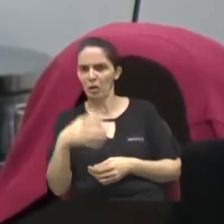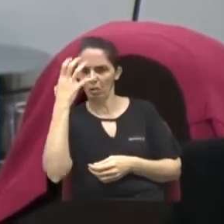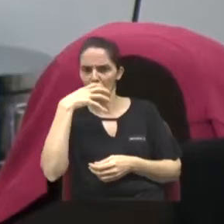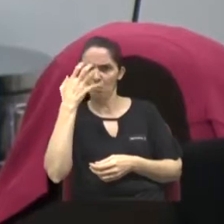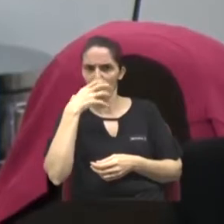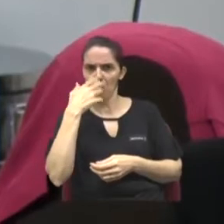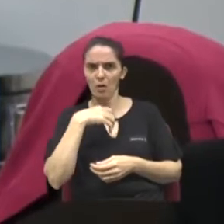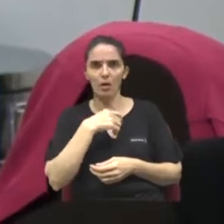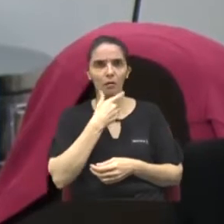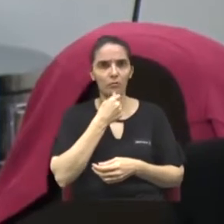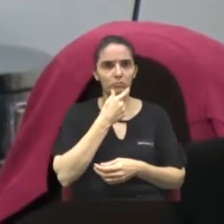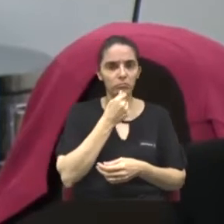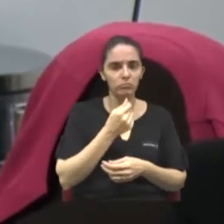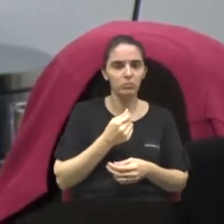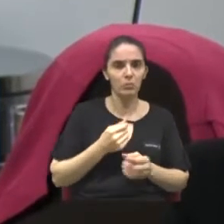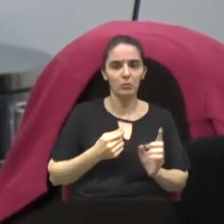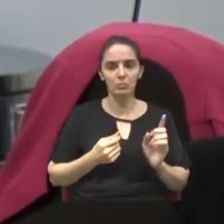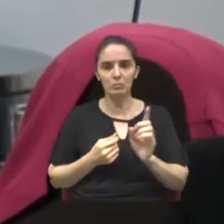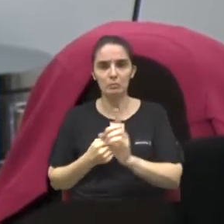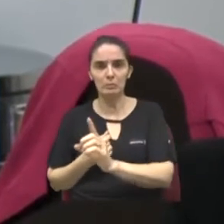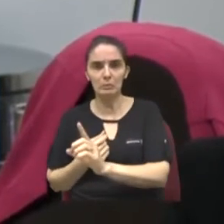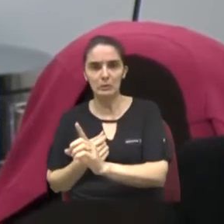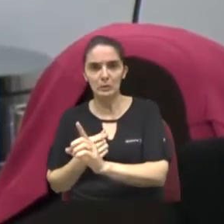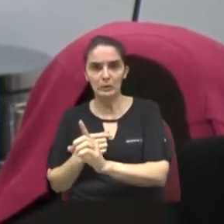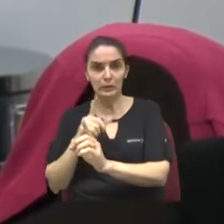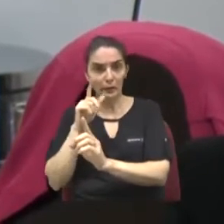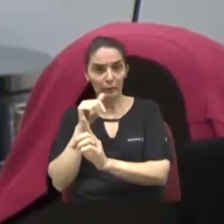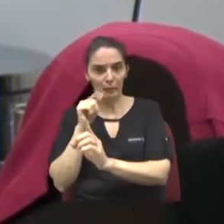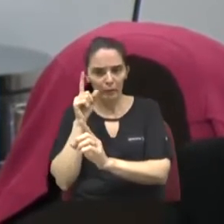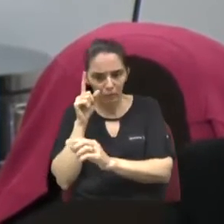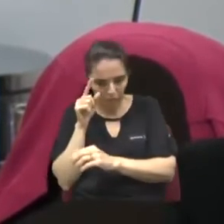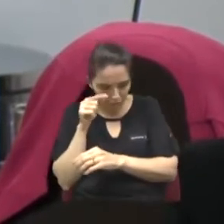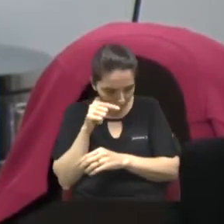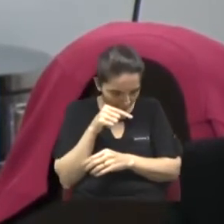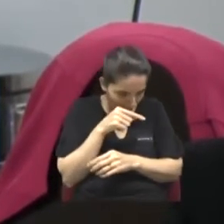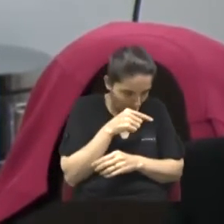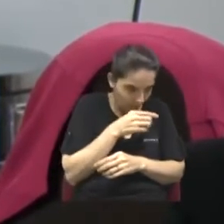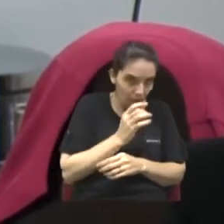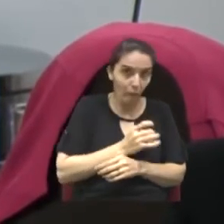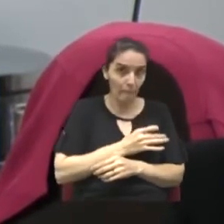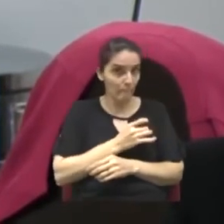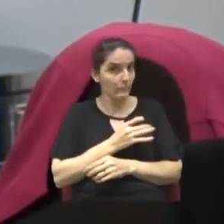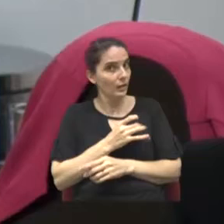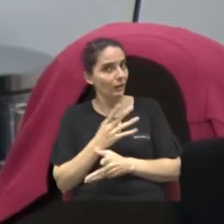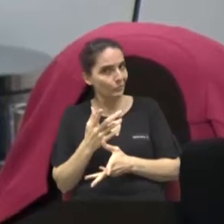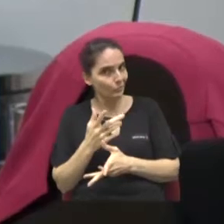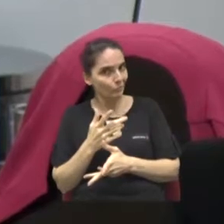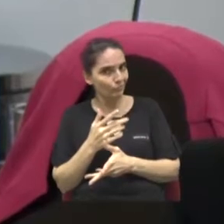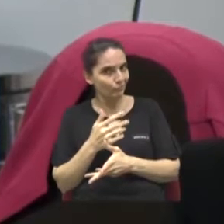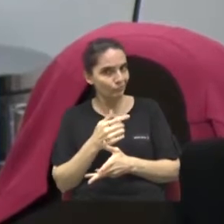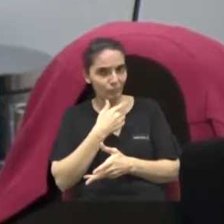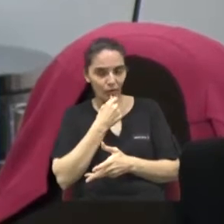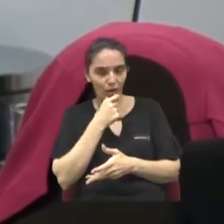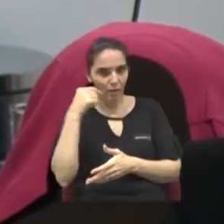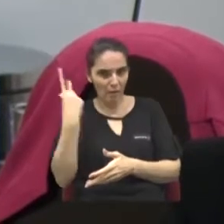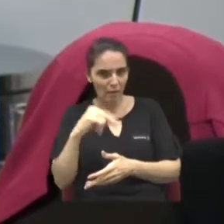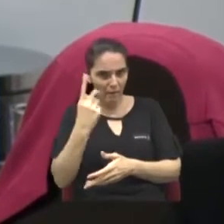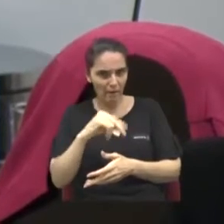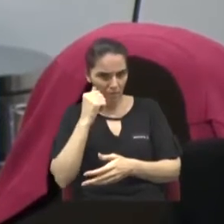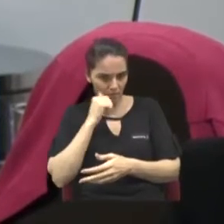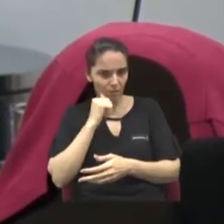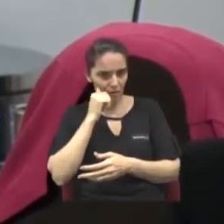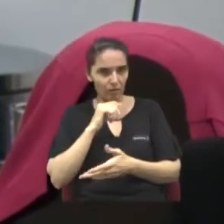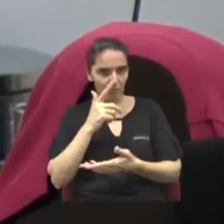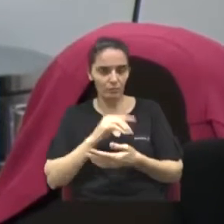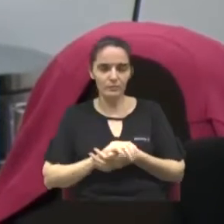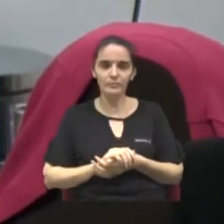homens entravam lá com ela e saíam de lá de cabecinha baixa, os homens que batiam nas mulheres. Então, antes da Lei Maria da Penha, nós tínhamos